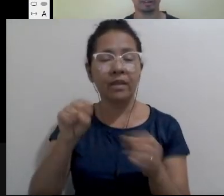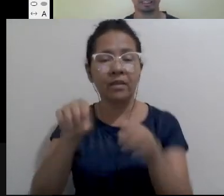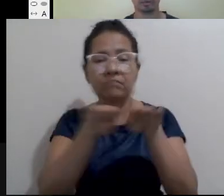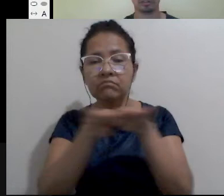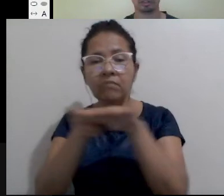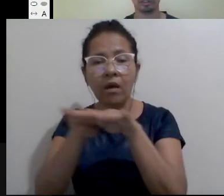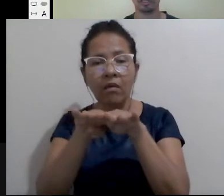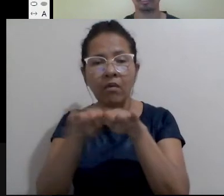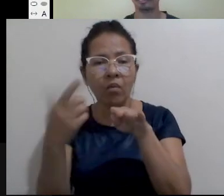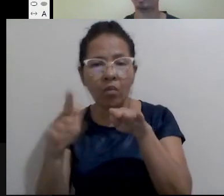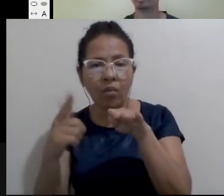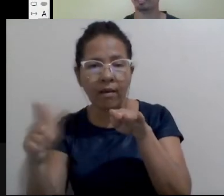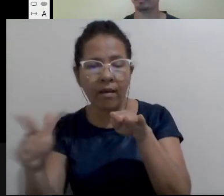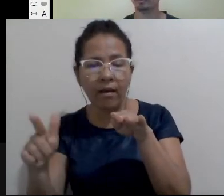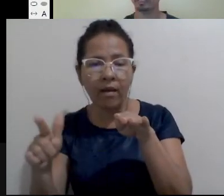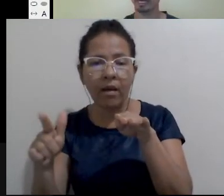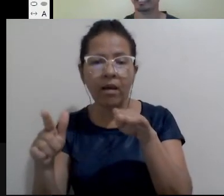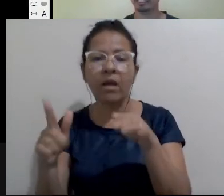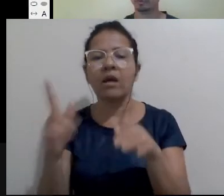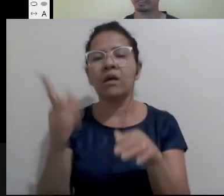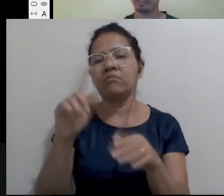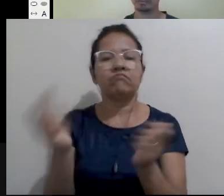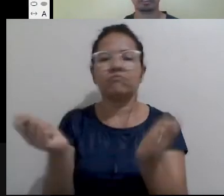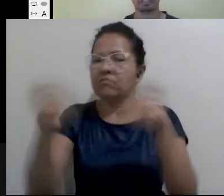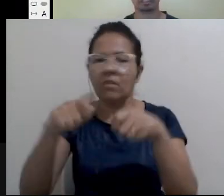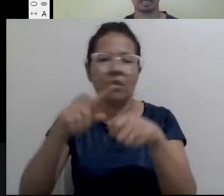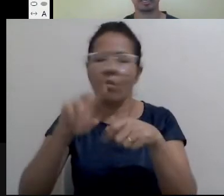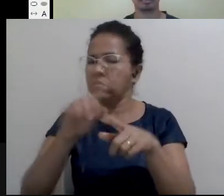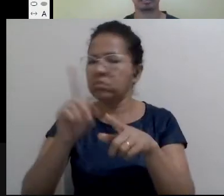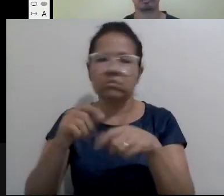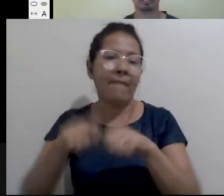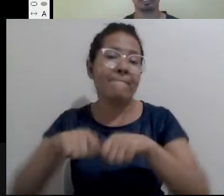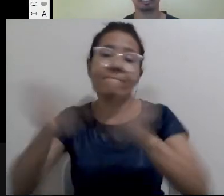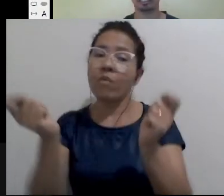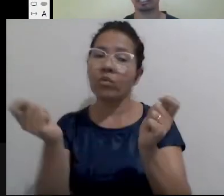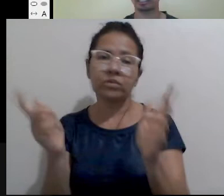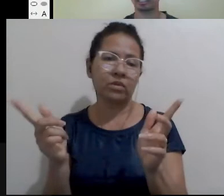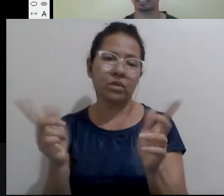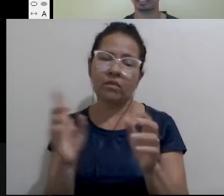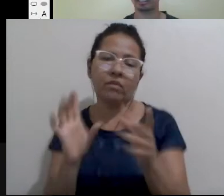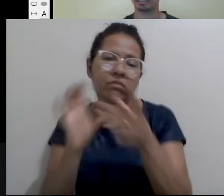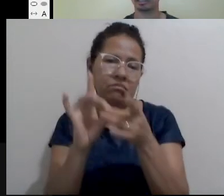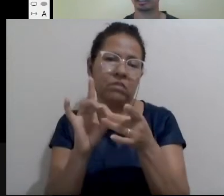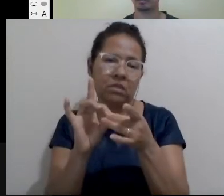no caso esses 4 aqui, não tem a possibilidade disso aqui acontecer, tá? Então, o ligante